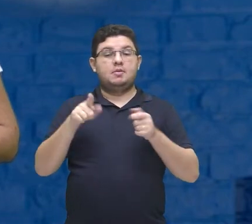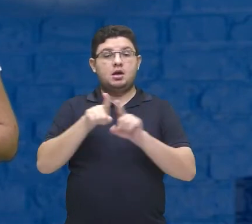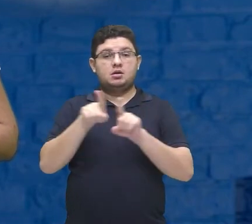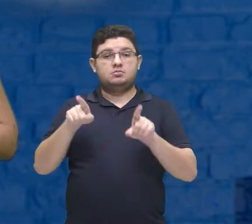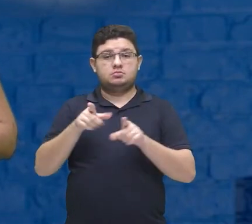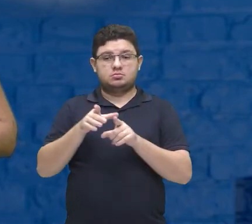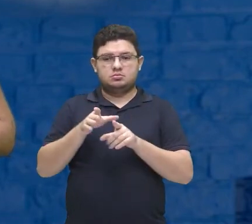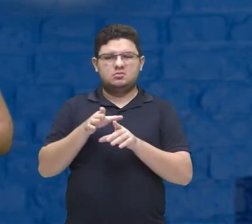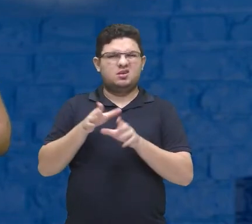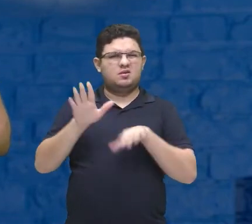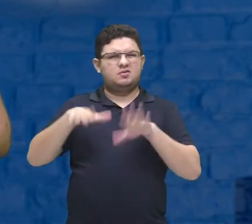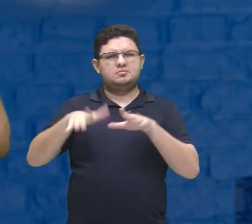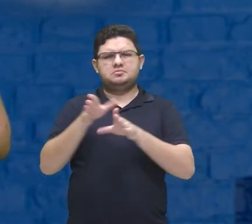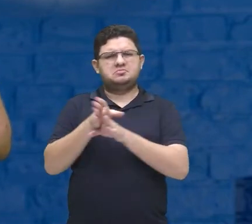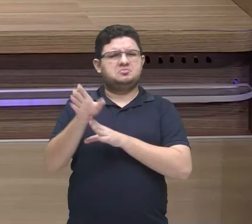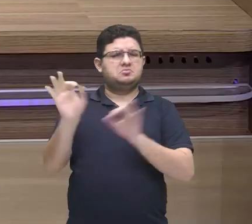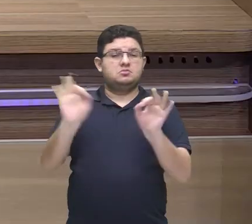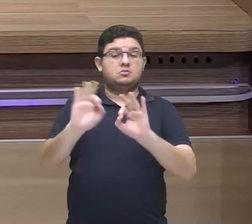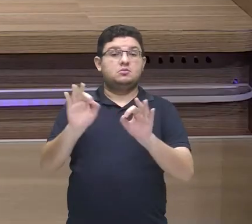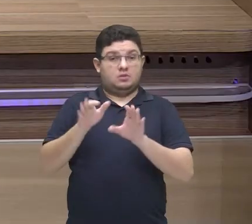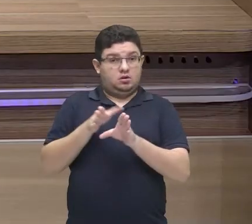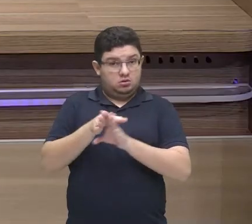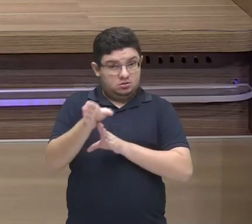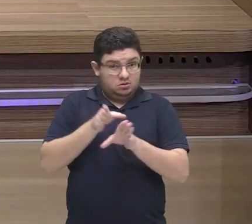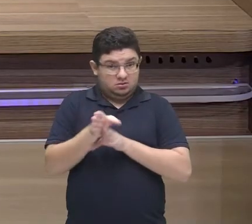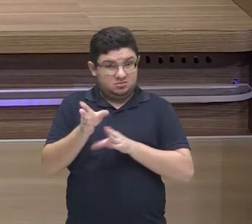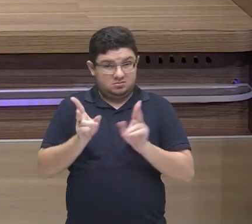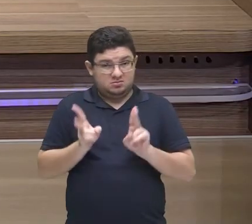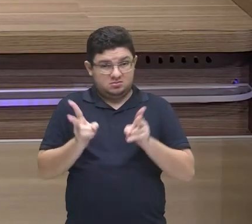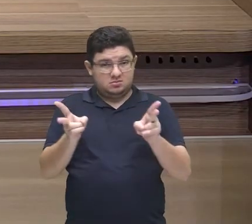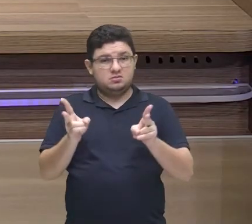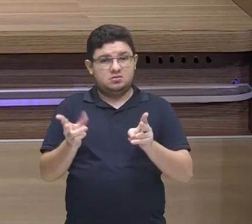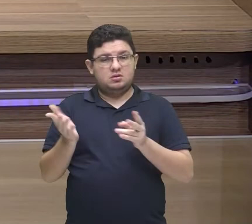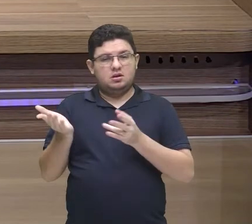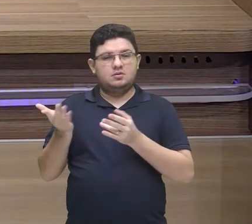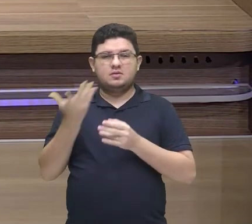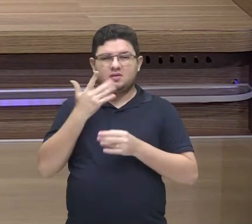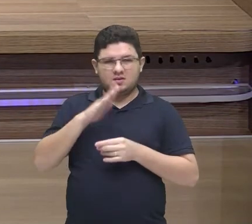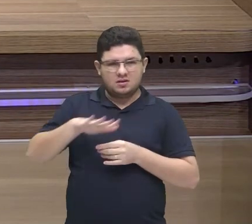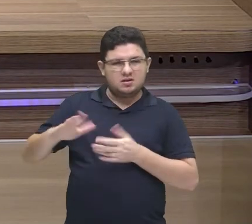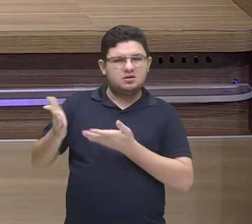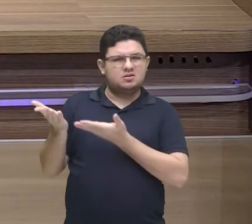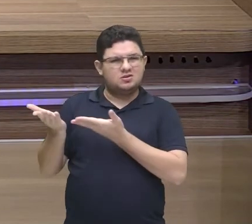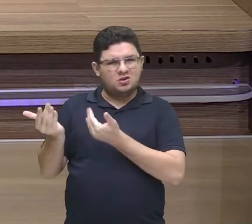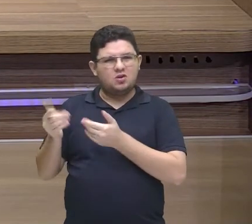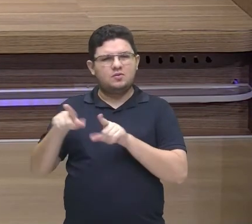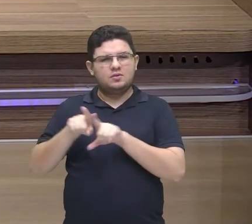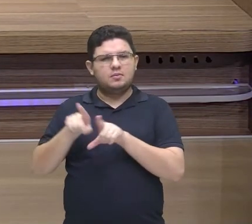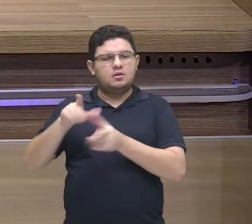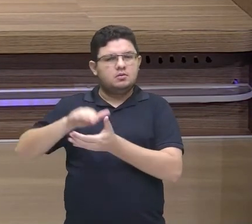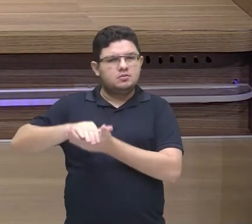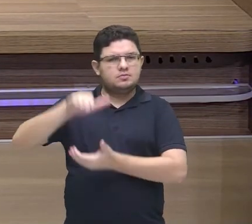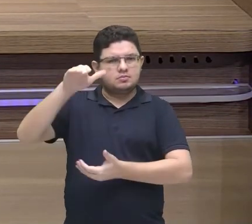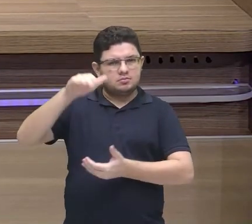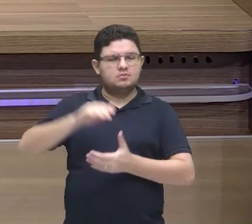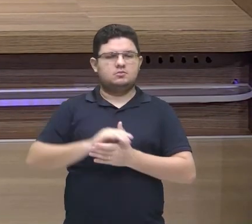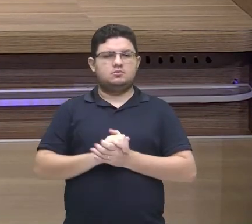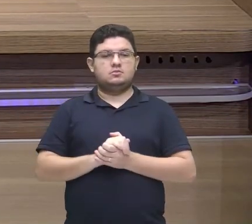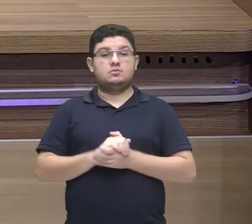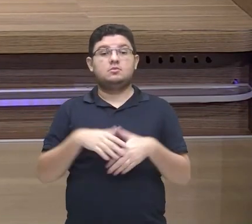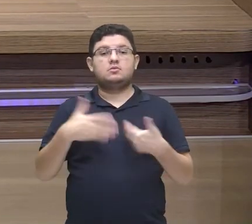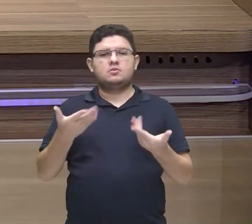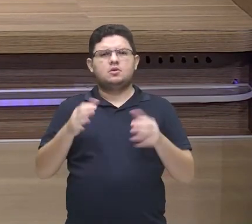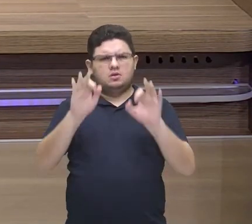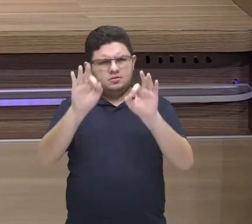na fase da adolescência, é isso mesmo? Com certeza, né? Porque o adolescente, ele acha que a criança, quando é